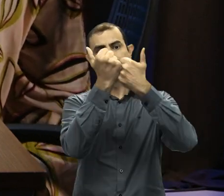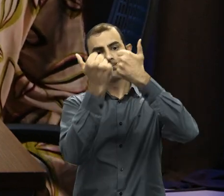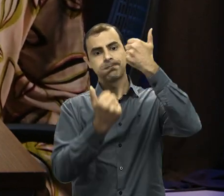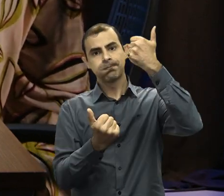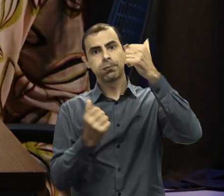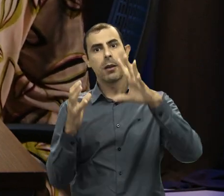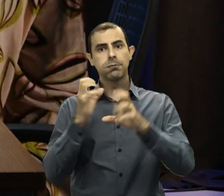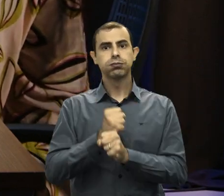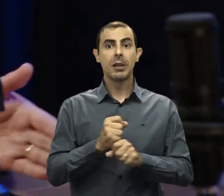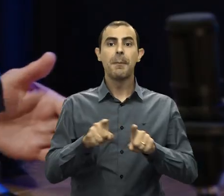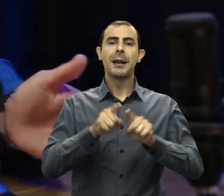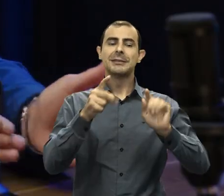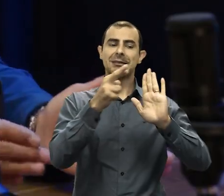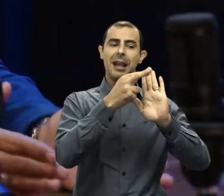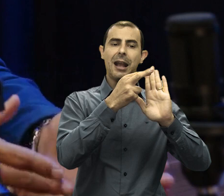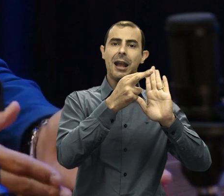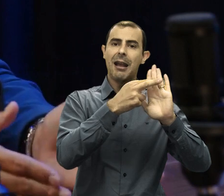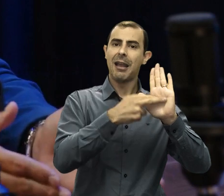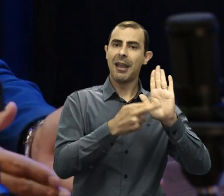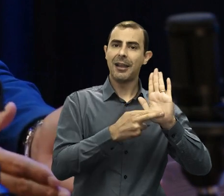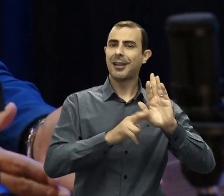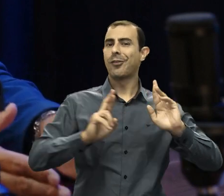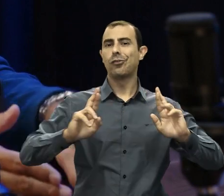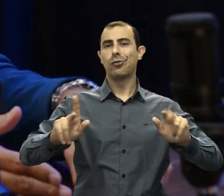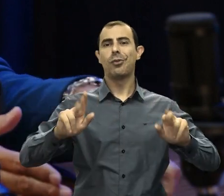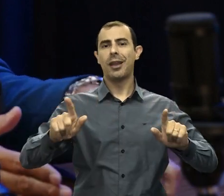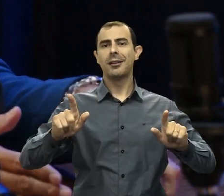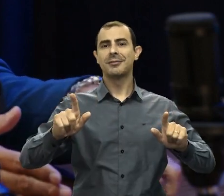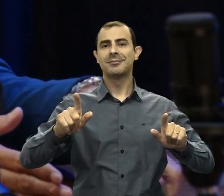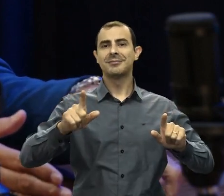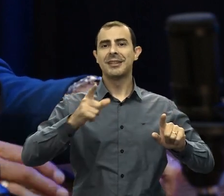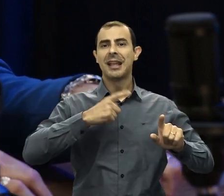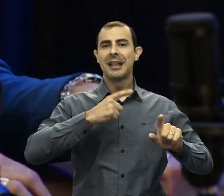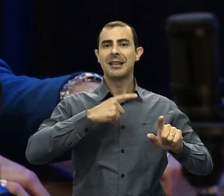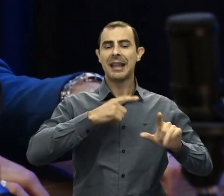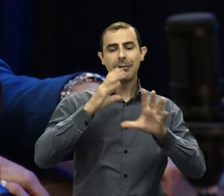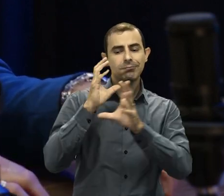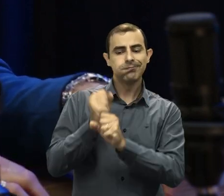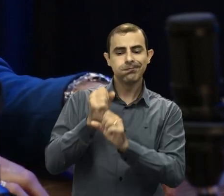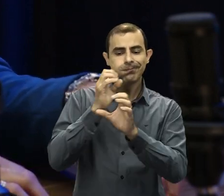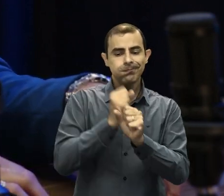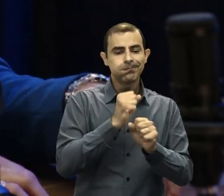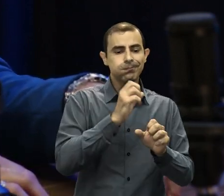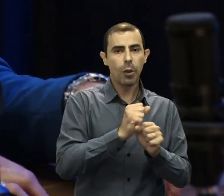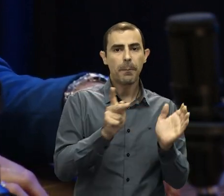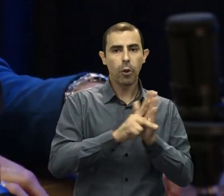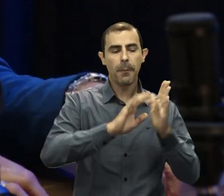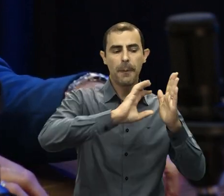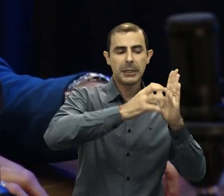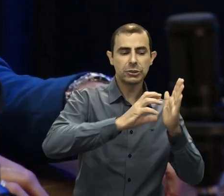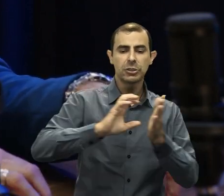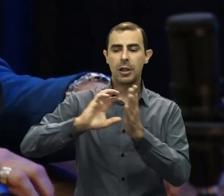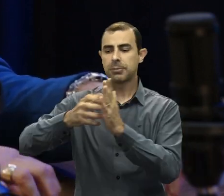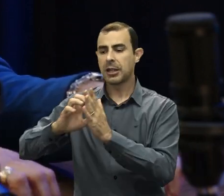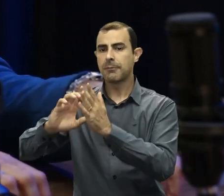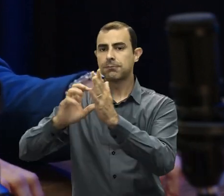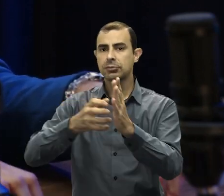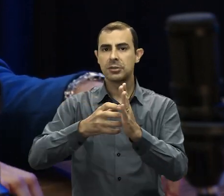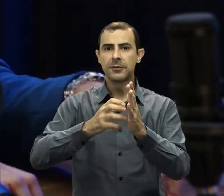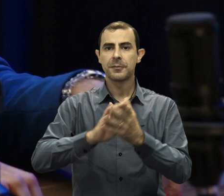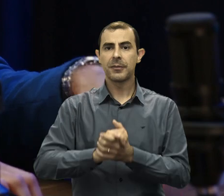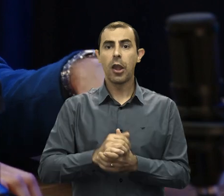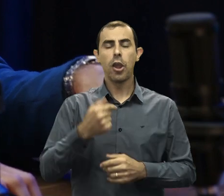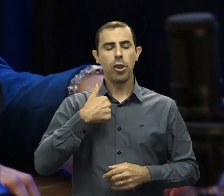questão de colocação. Mas a regra do jogo diz que tem um coeficiente partidário. Então, quer dizer, por mais que eu fui